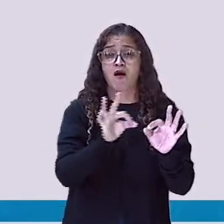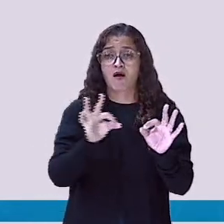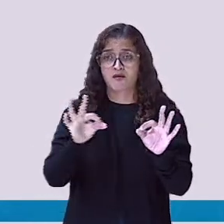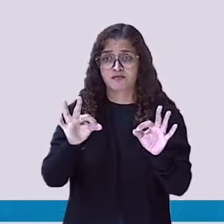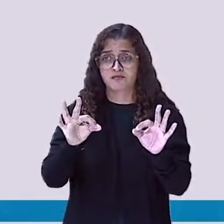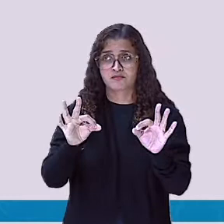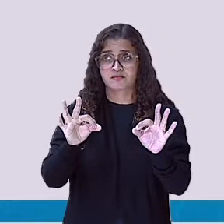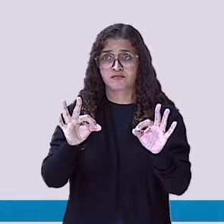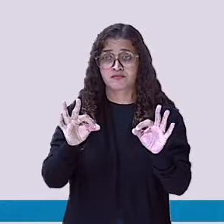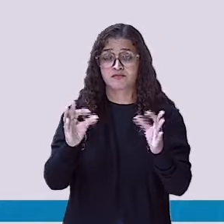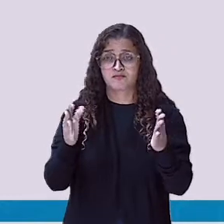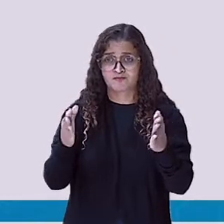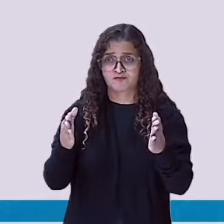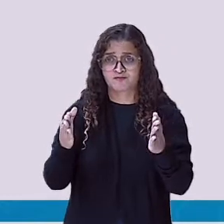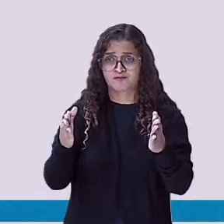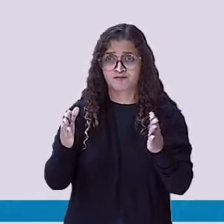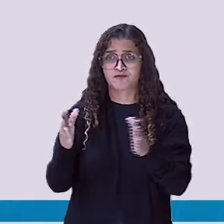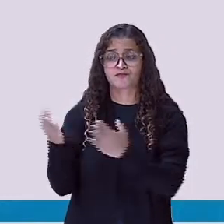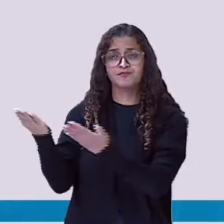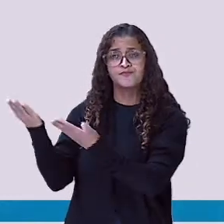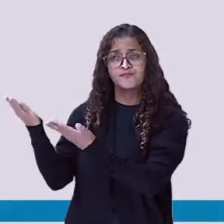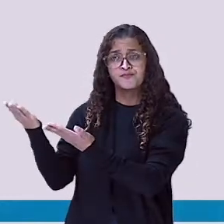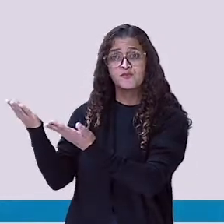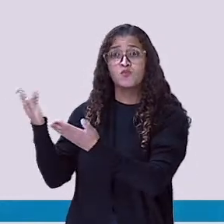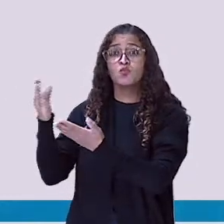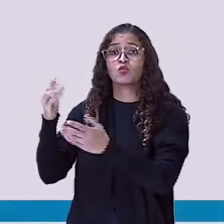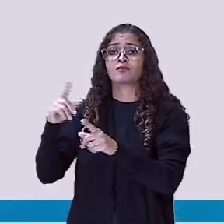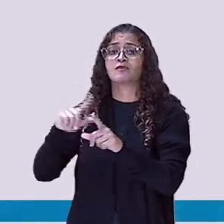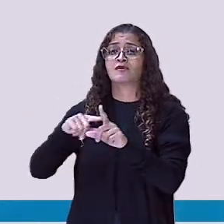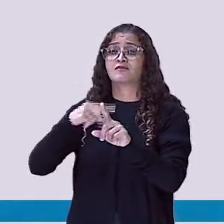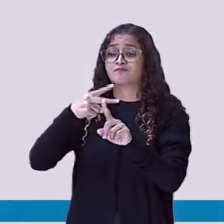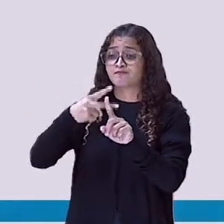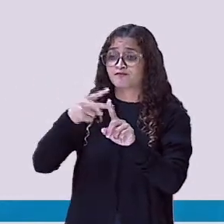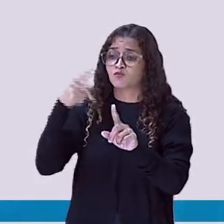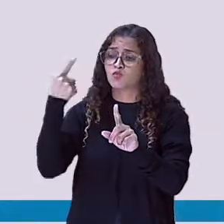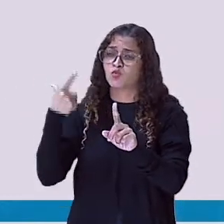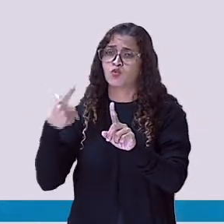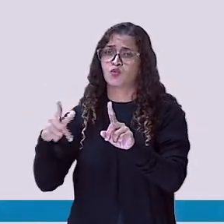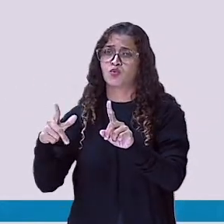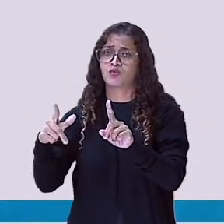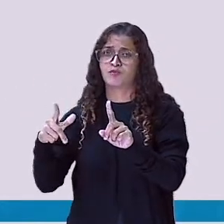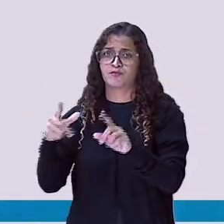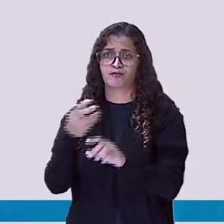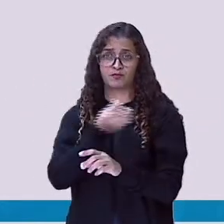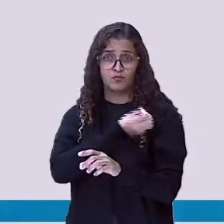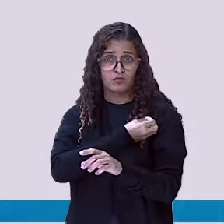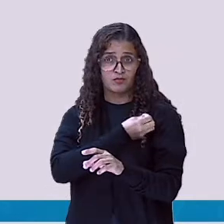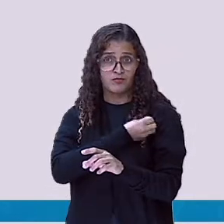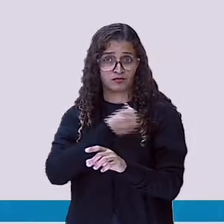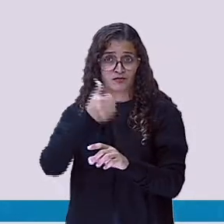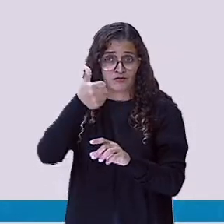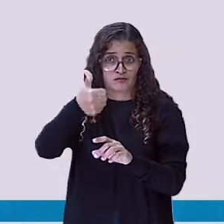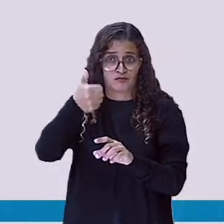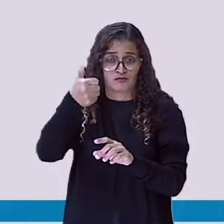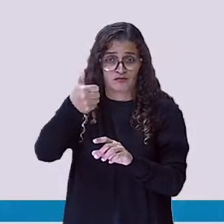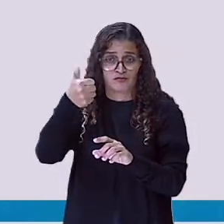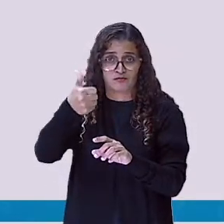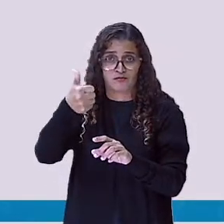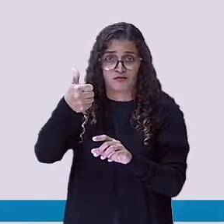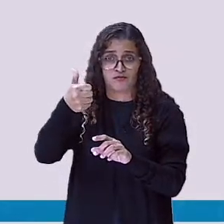mesma quantidade mais uma vez. Então, nós temos o número 1 ou